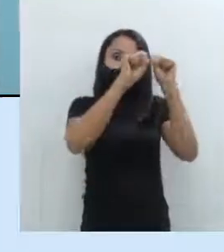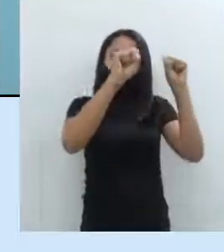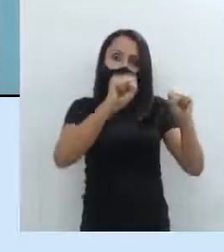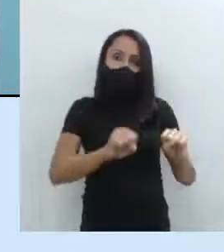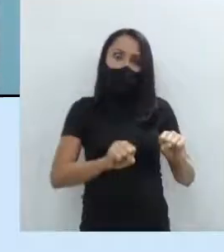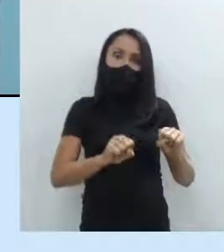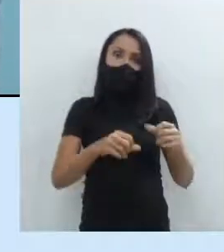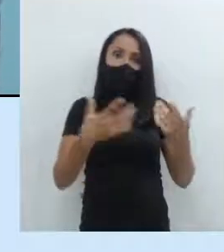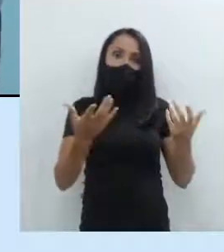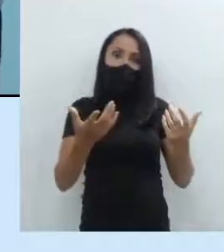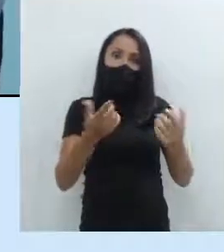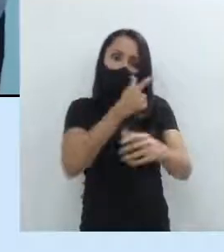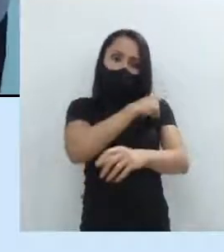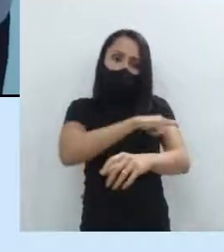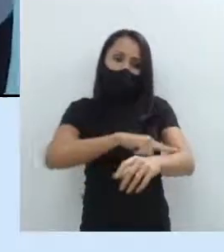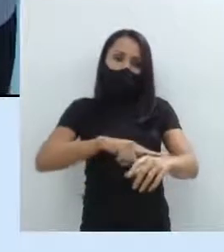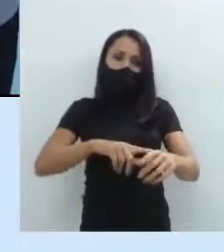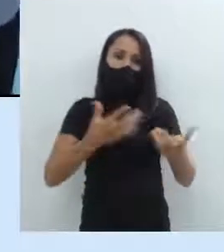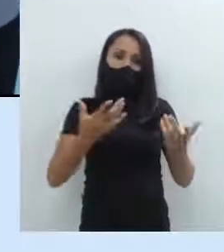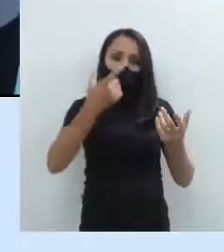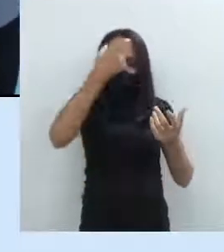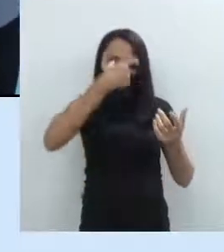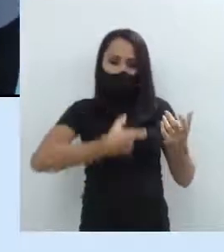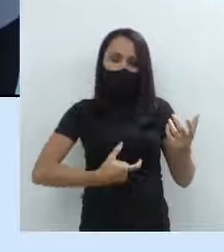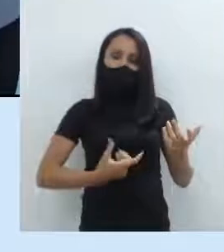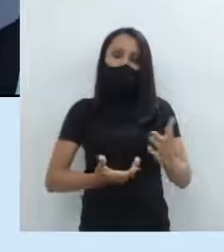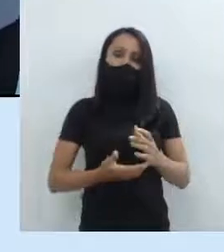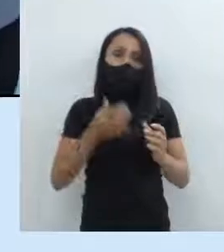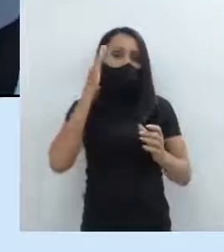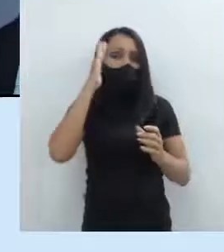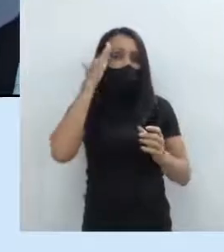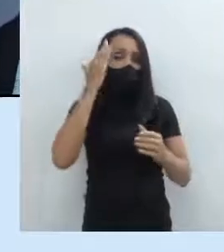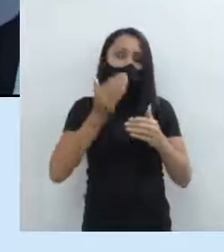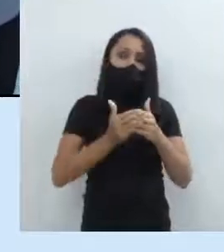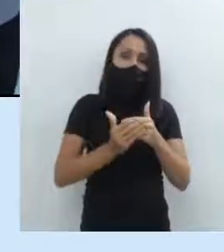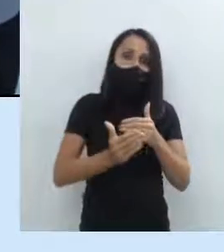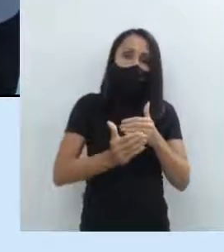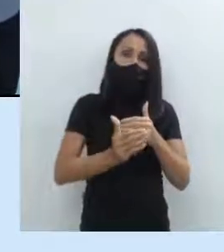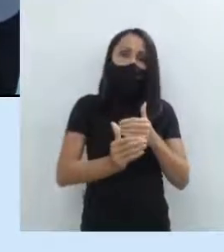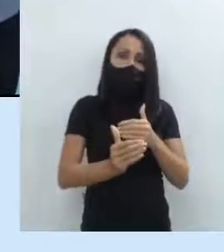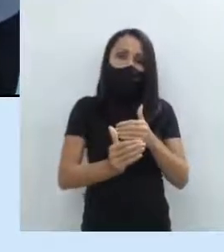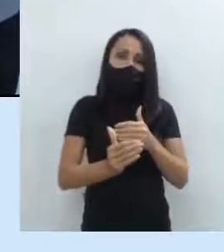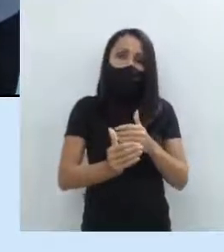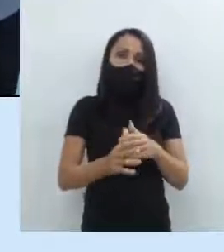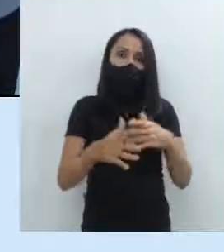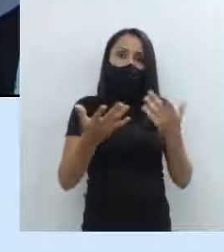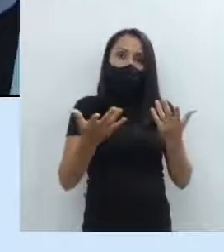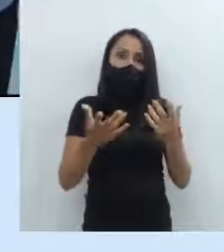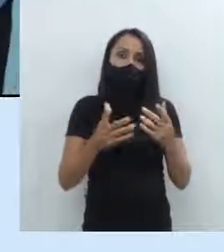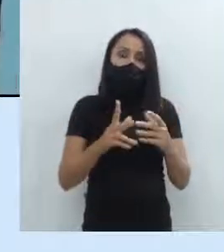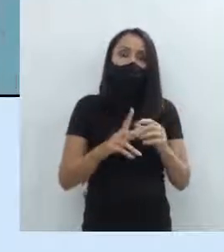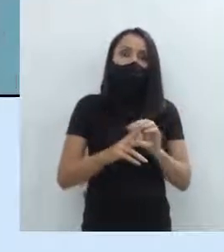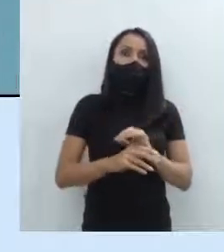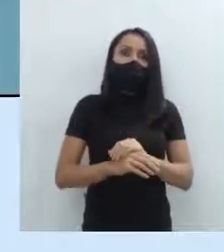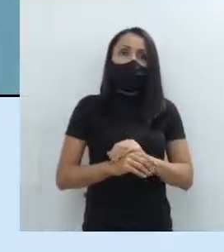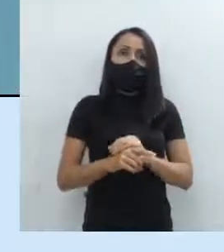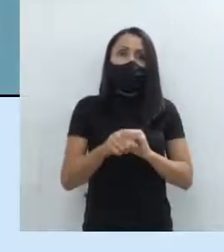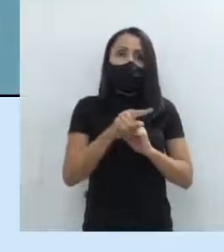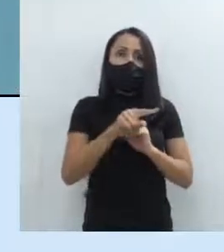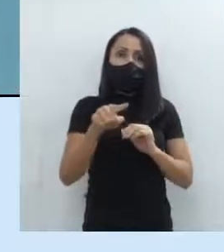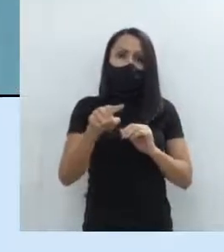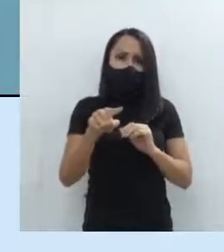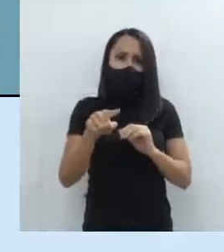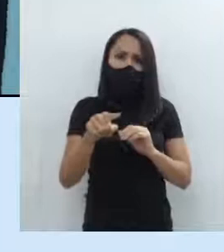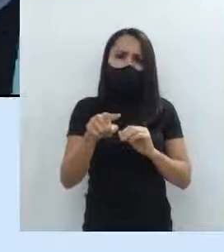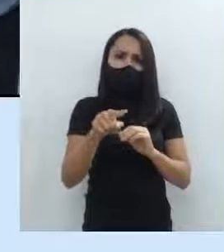comportamento. E vamos entender isso a partir da jornada de um herói. Você se